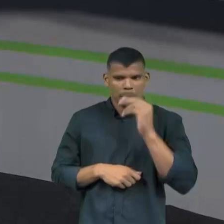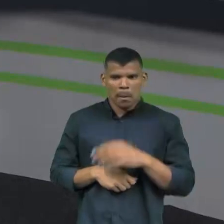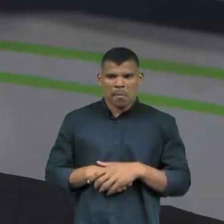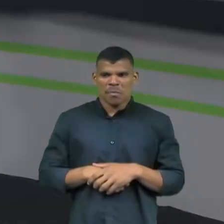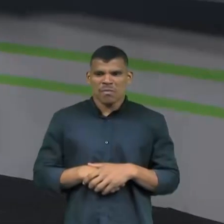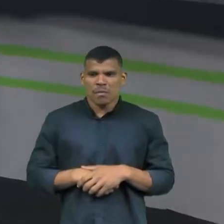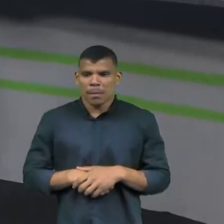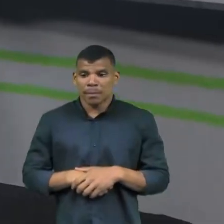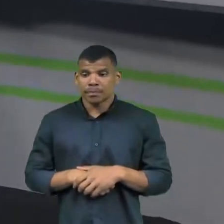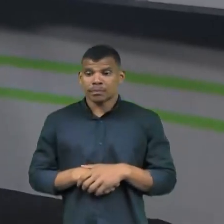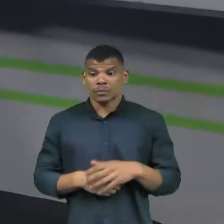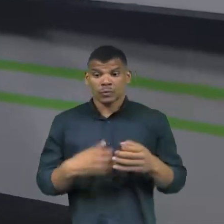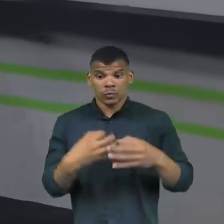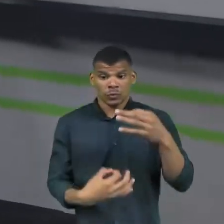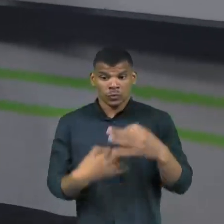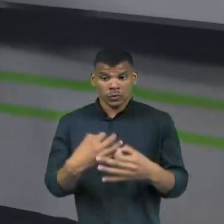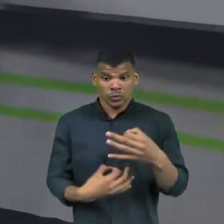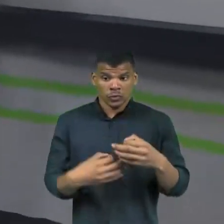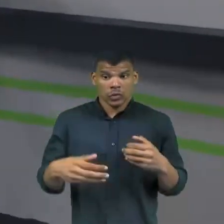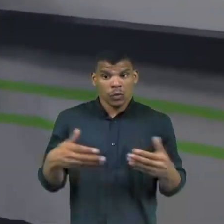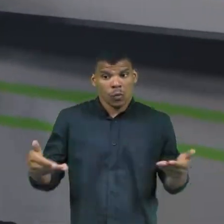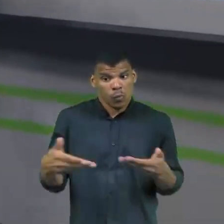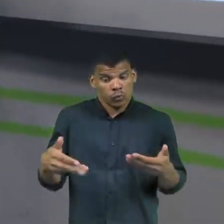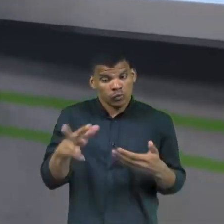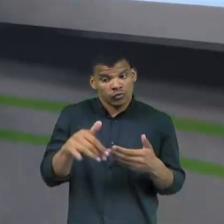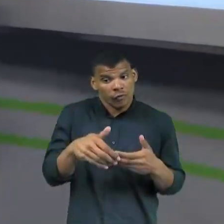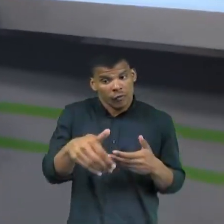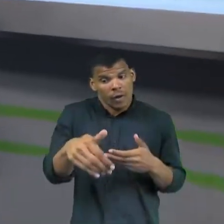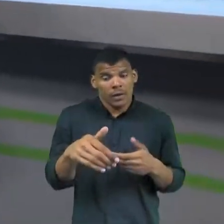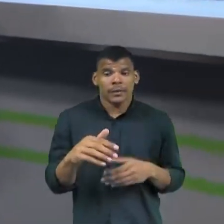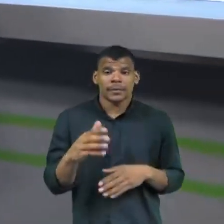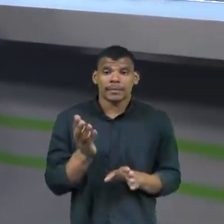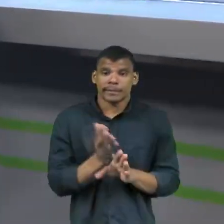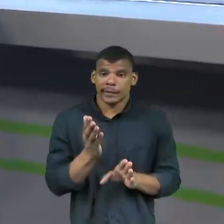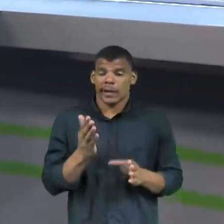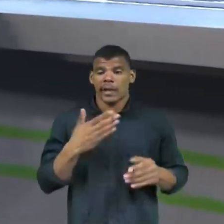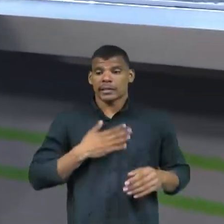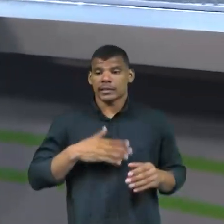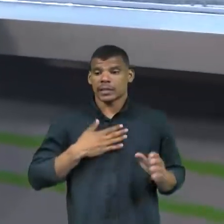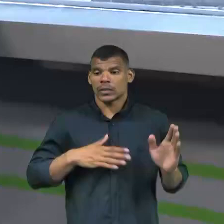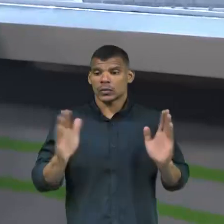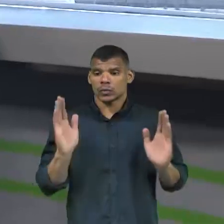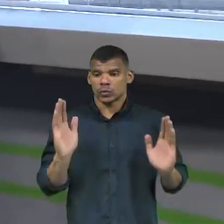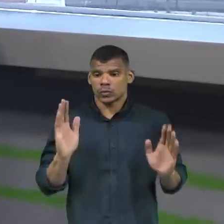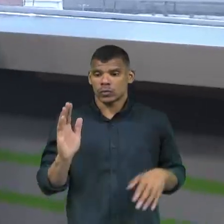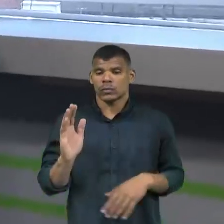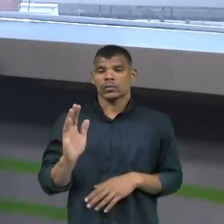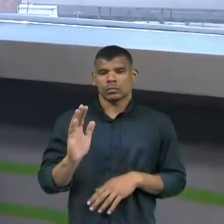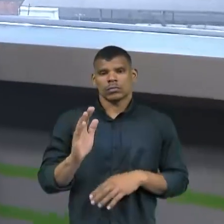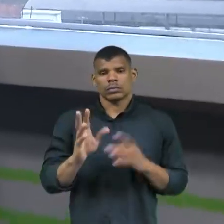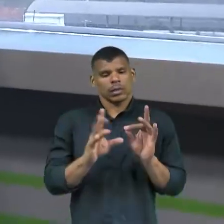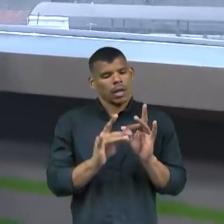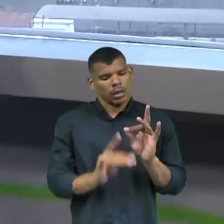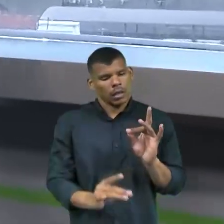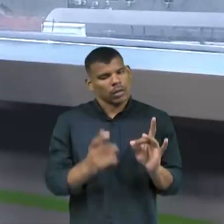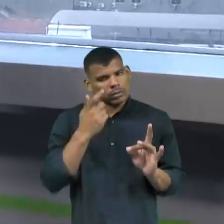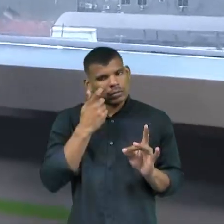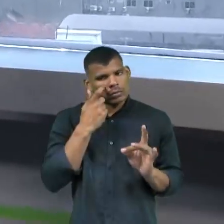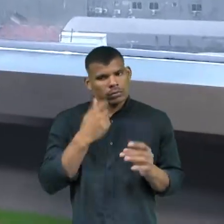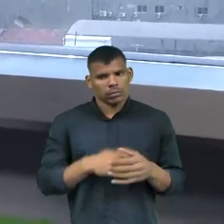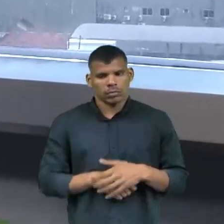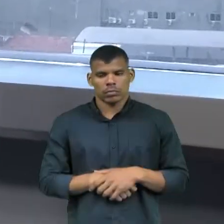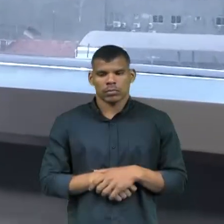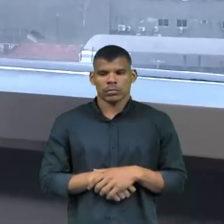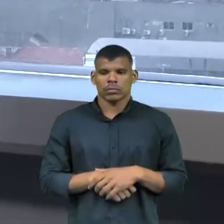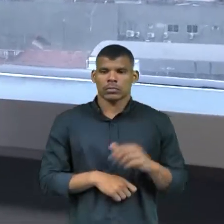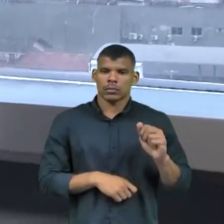Justiça Eleitoral será alterado a partir de hoje por conta do período do recesso forense. Nós vamos saber os detalhes com a repórter Amanda Vieira,